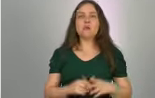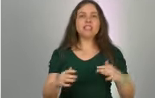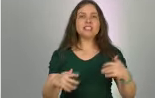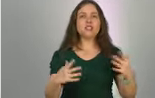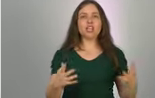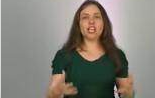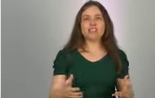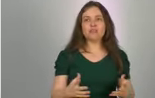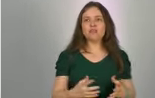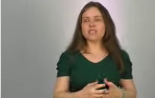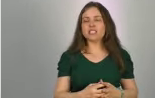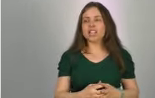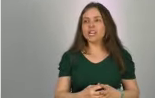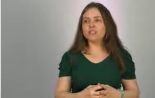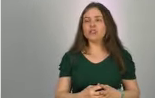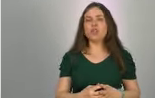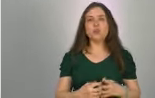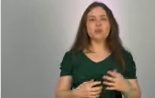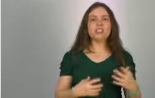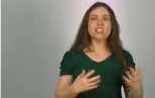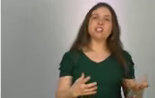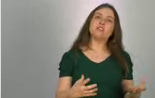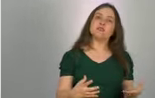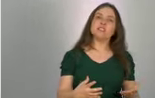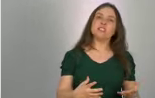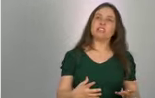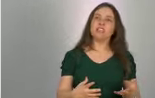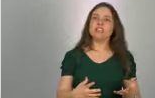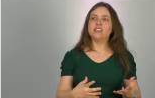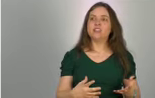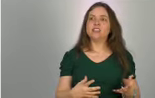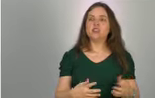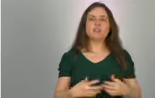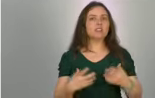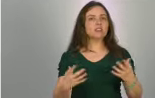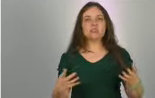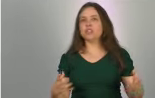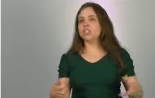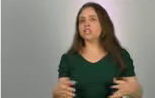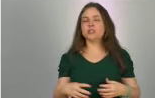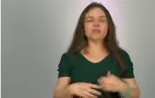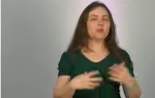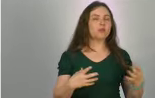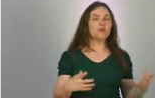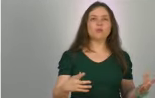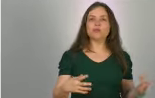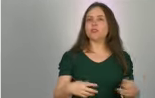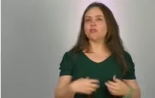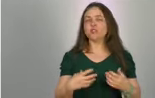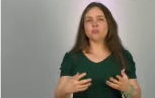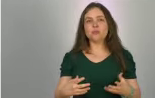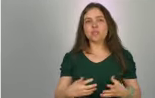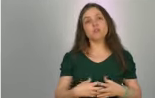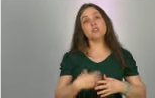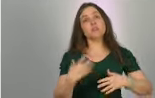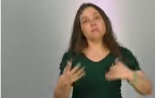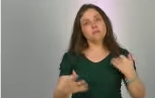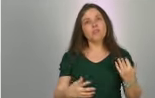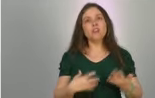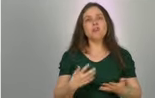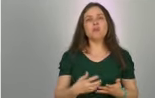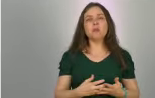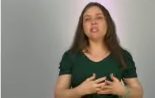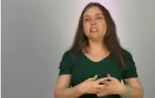então eu Recém Chegada na universidade tinha muito interesse em conhecer novas tecnologias Novos Produtos novos